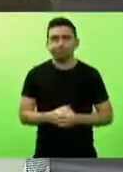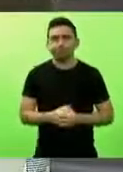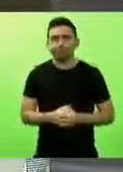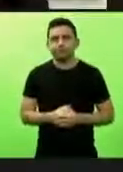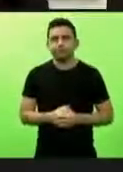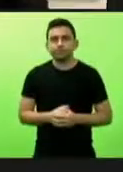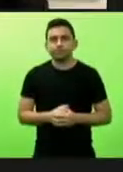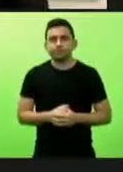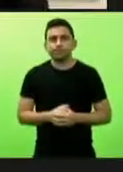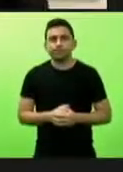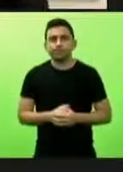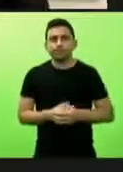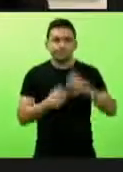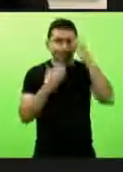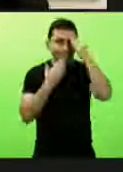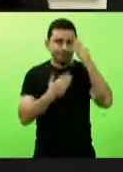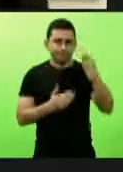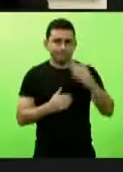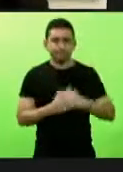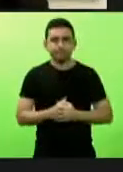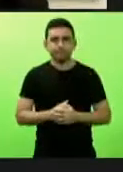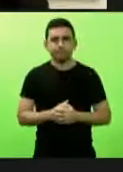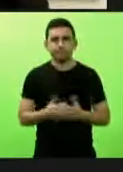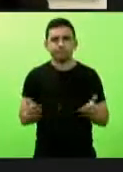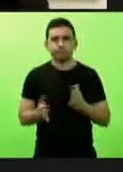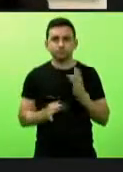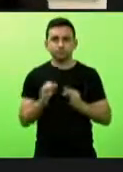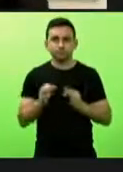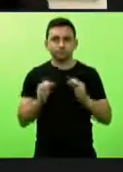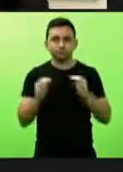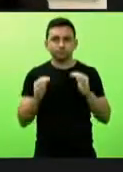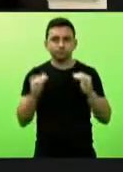senhor presidente. Obrigado, deputado Maurício. Tem a palavra a desembargadora Cláudia.